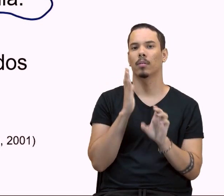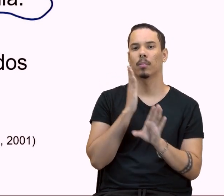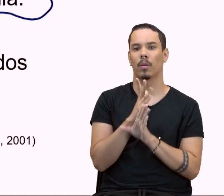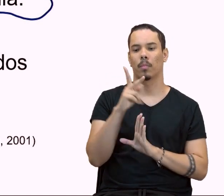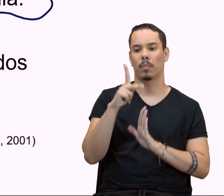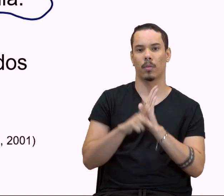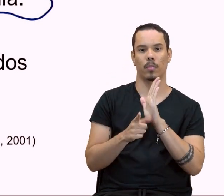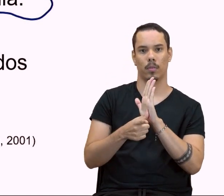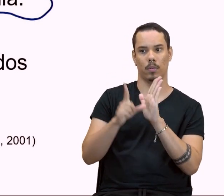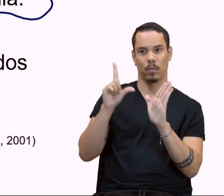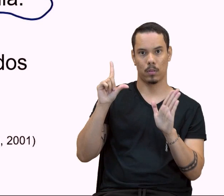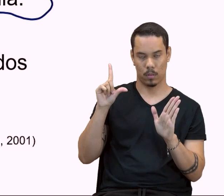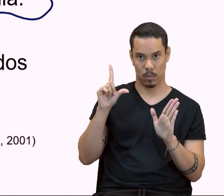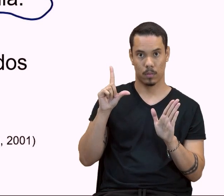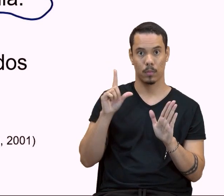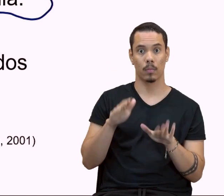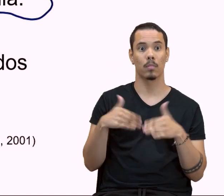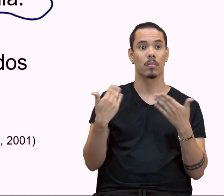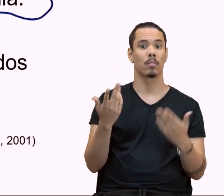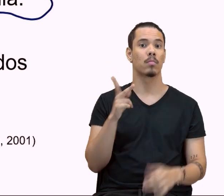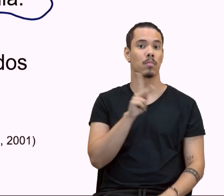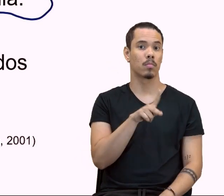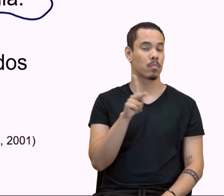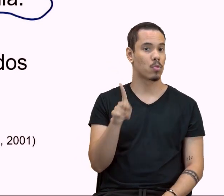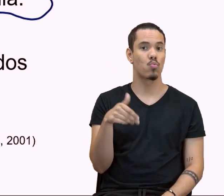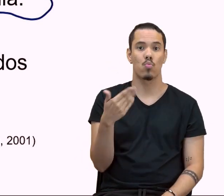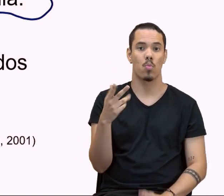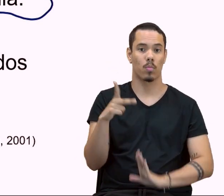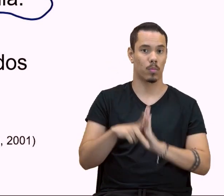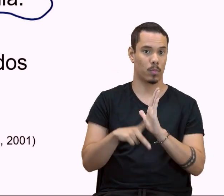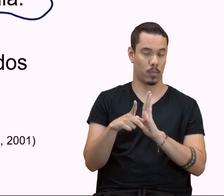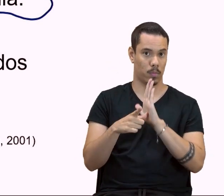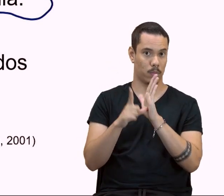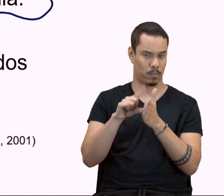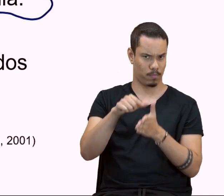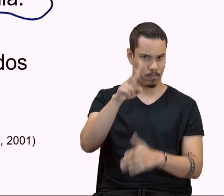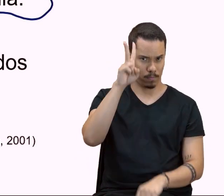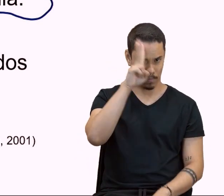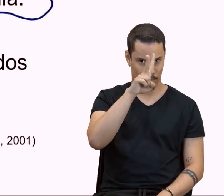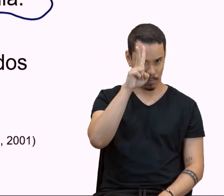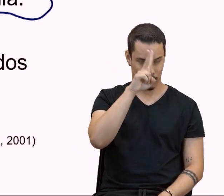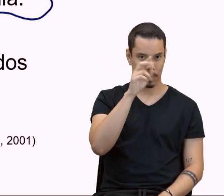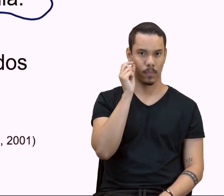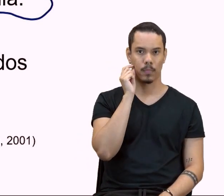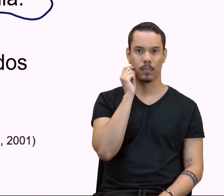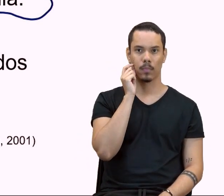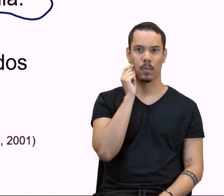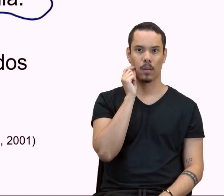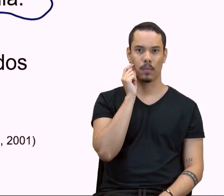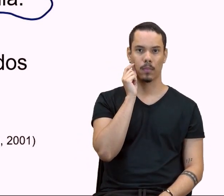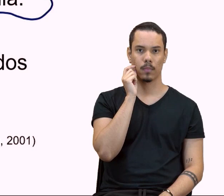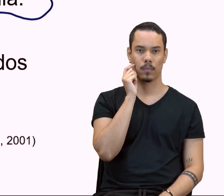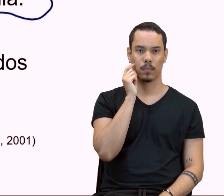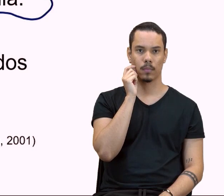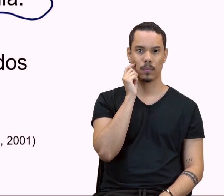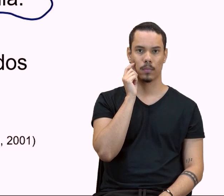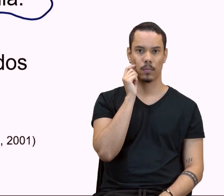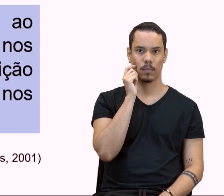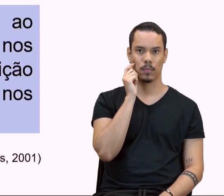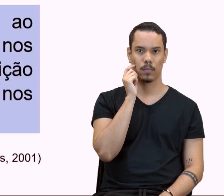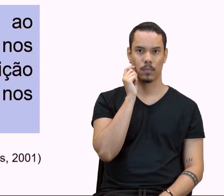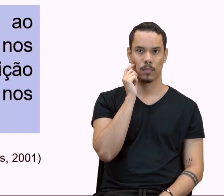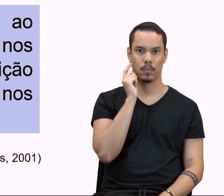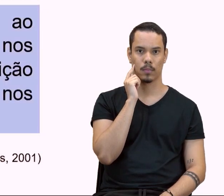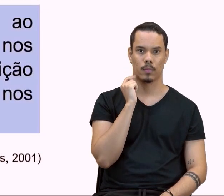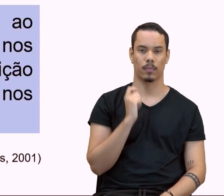anterior. Professor, qual era o projeto anterior, professor? Ah, você lembra? Lembra. O Polo Noroeste. Já gritou daí o aluno aí, olha. Vamos